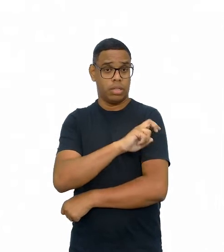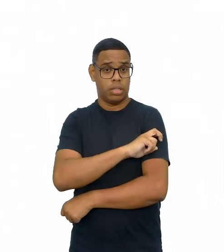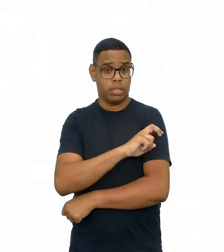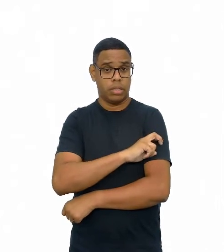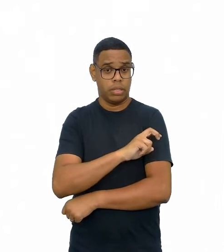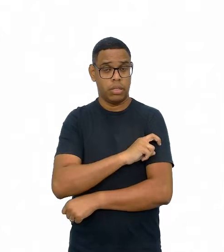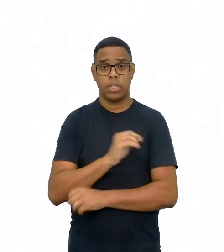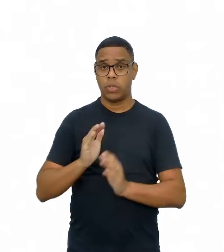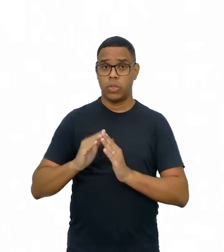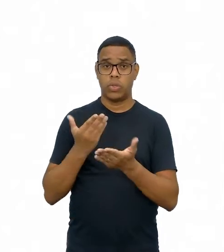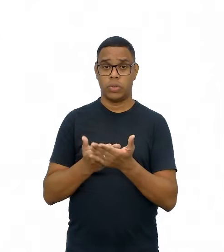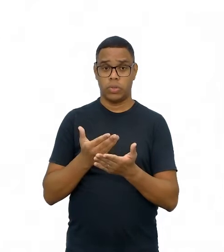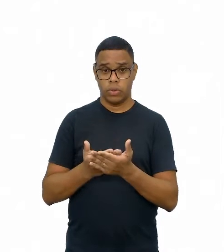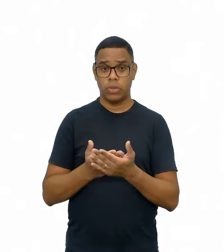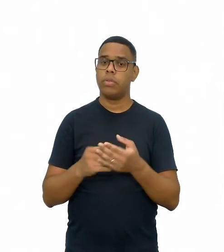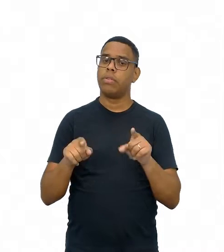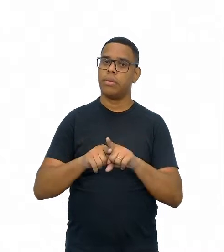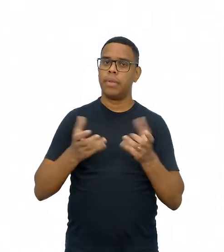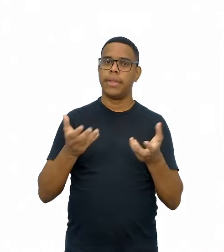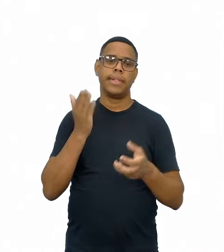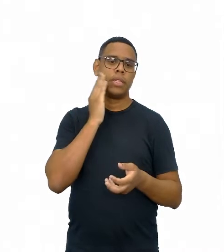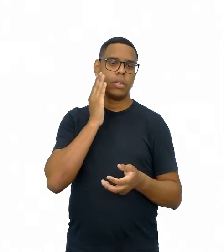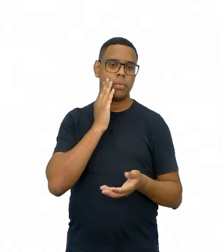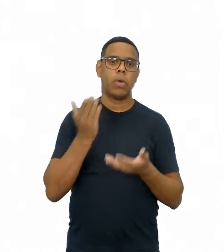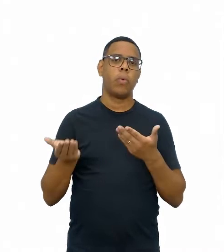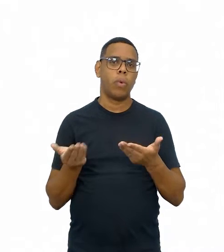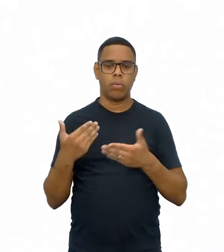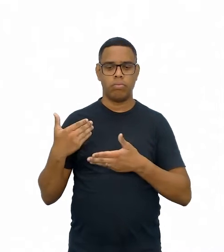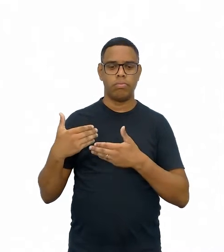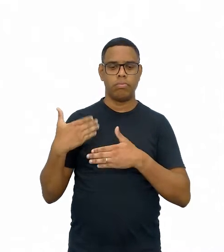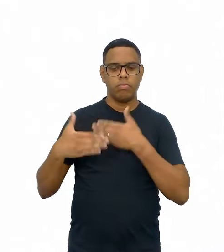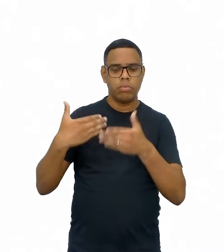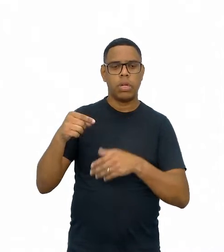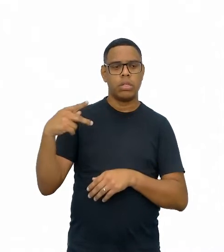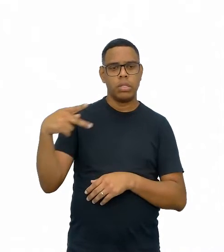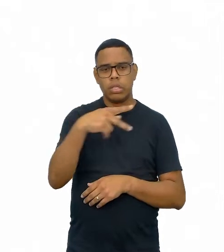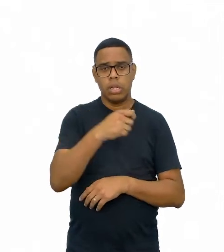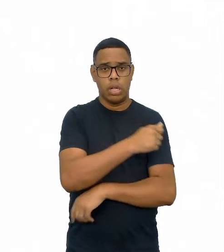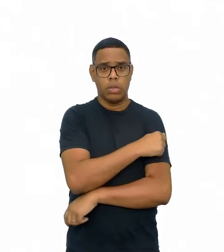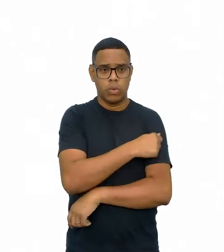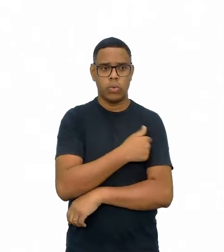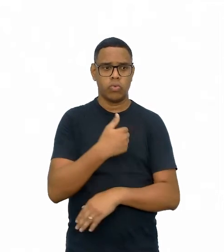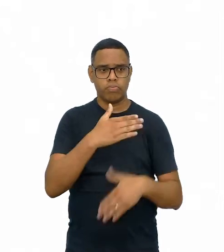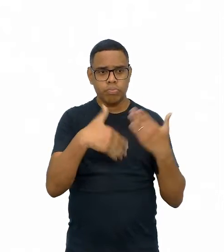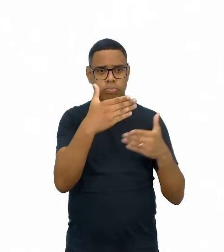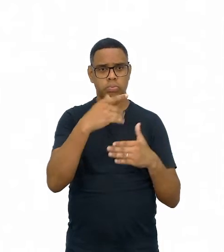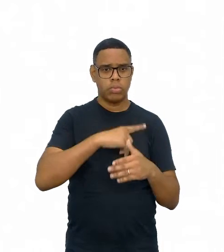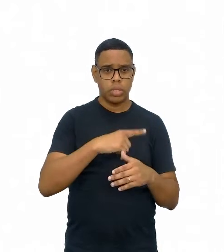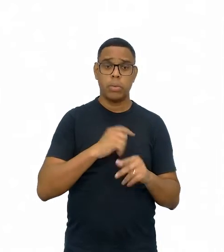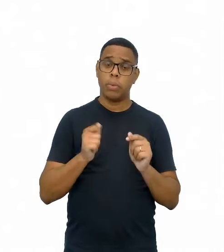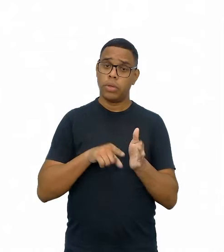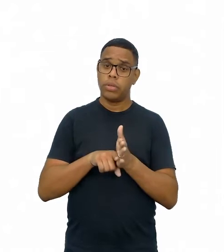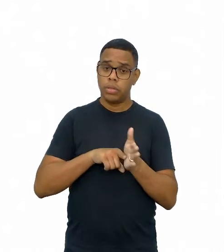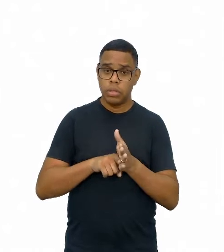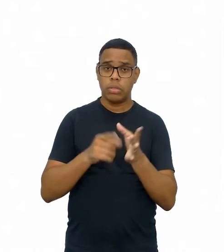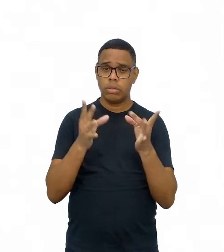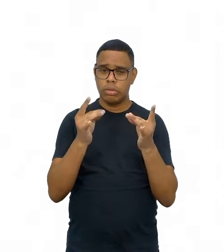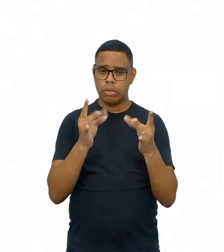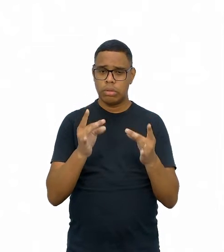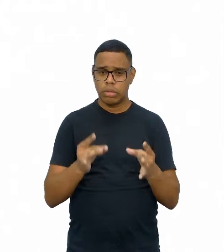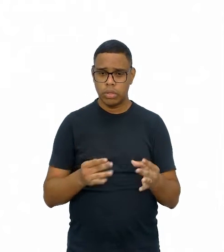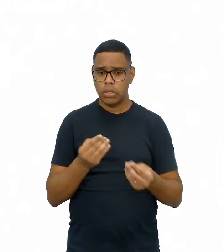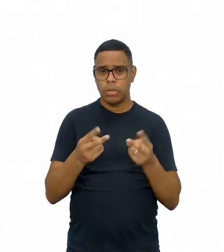uma determinada escola, ele quer saber qual foi o desempenho dos seus alunos e isso ele pode ver de forma mais